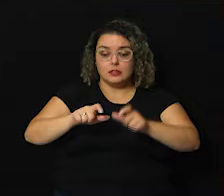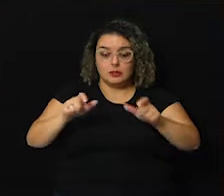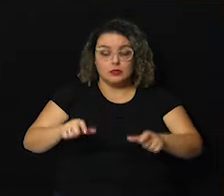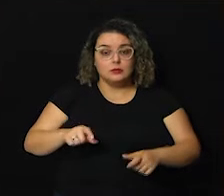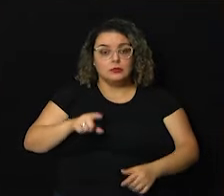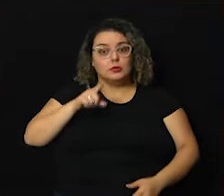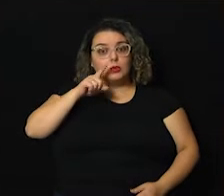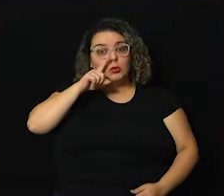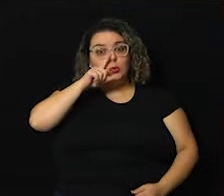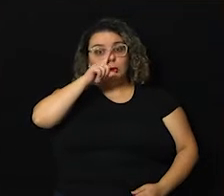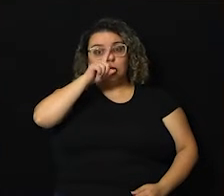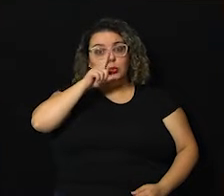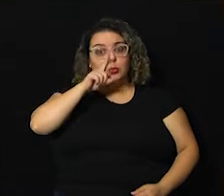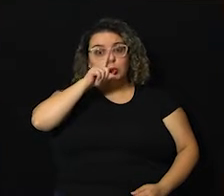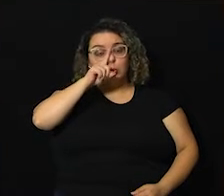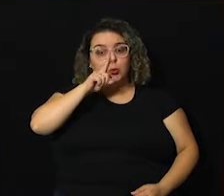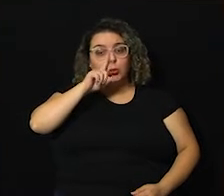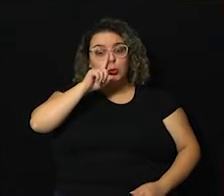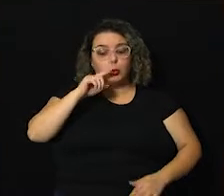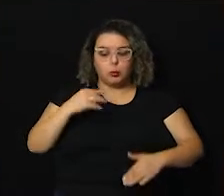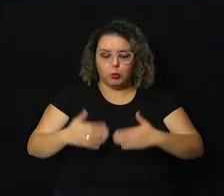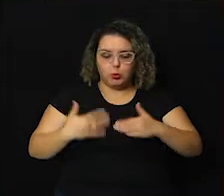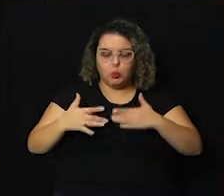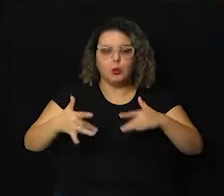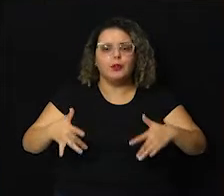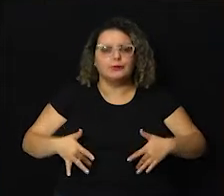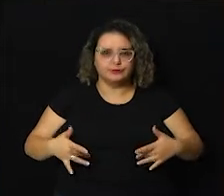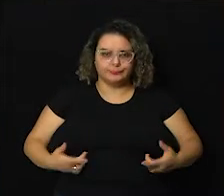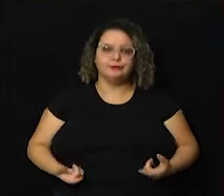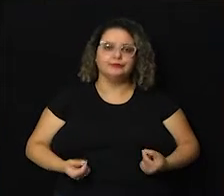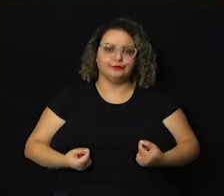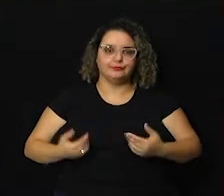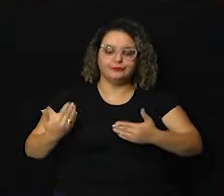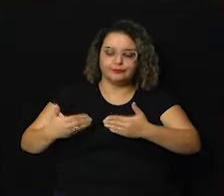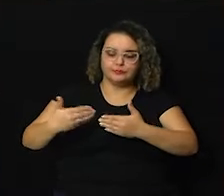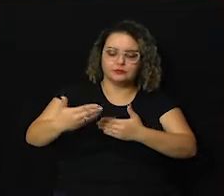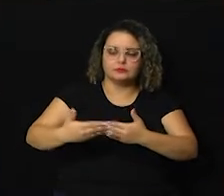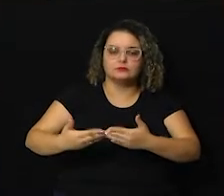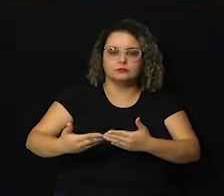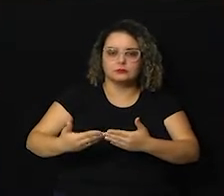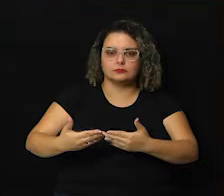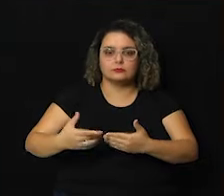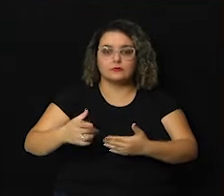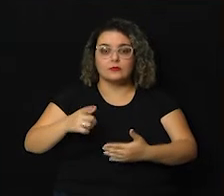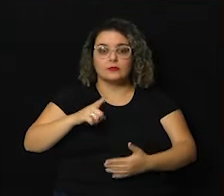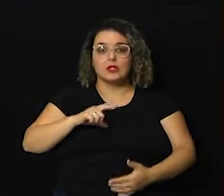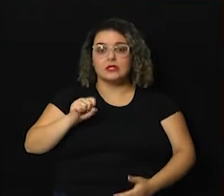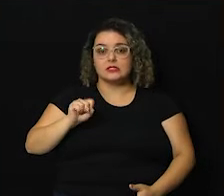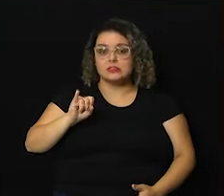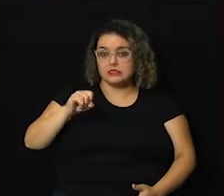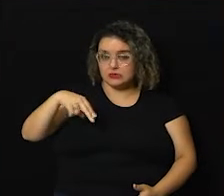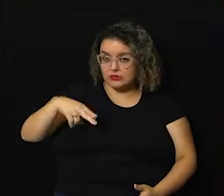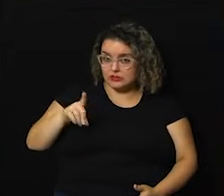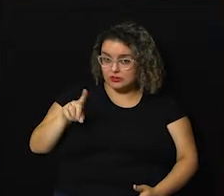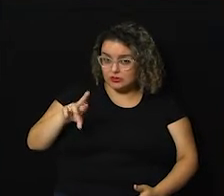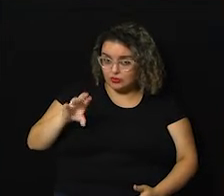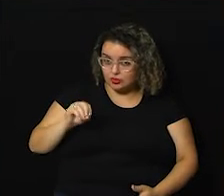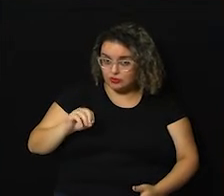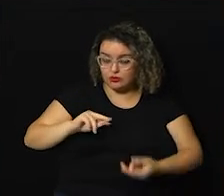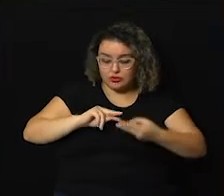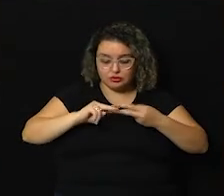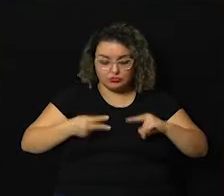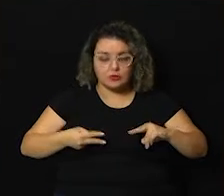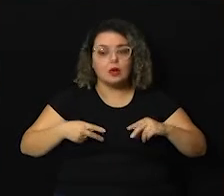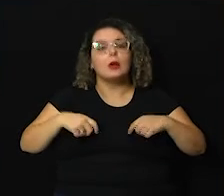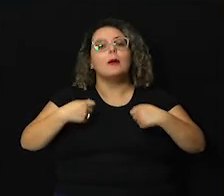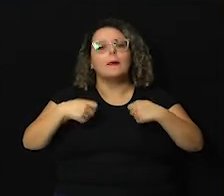risco muitíssimo aumentado de desenvolver câncer renal ao longo da vida. E tem síndromes genéticas como essa, por exemplo,